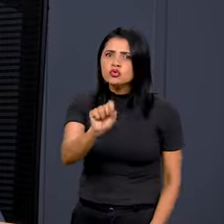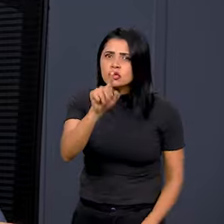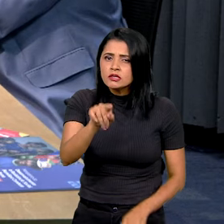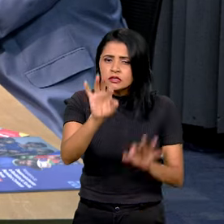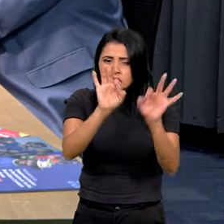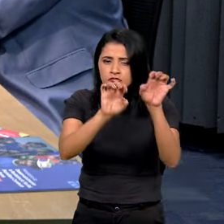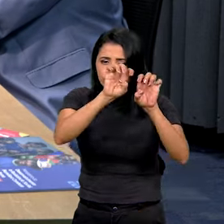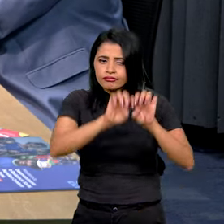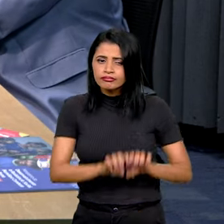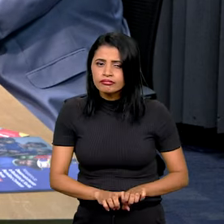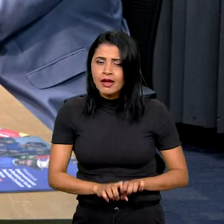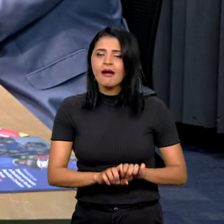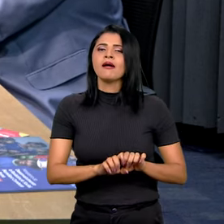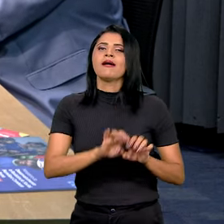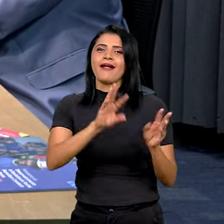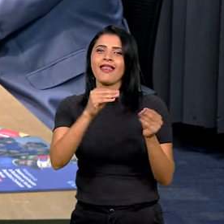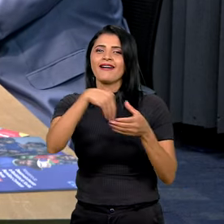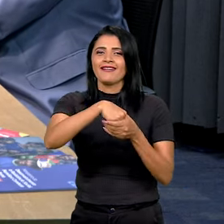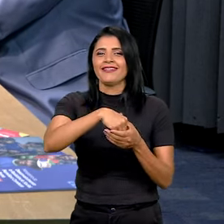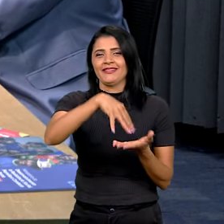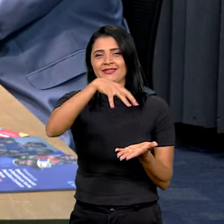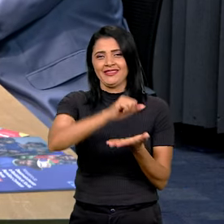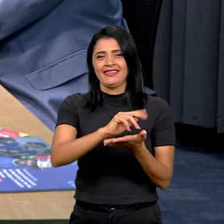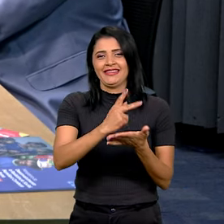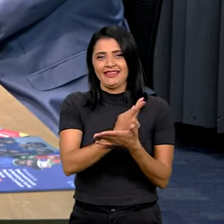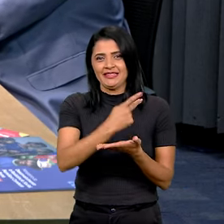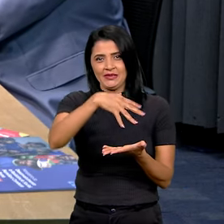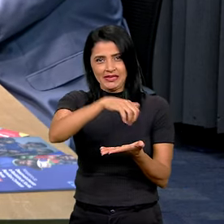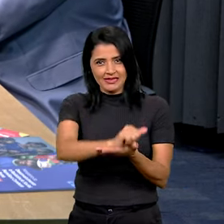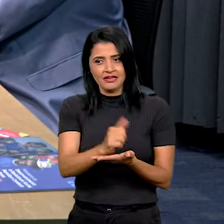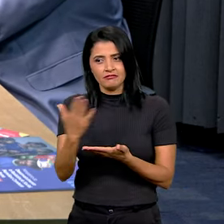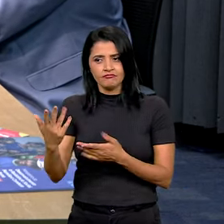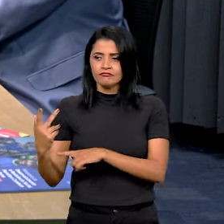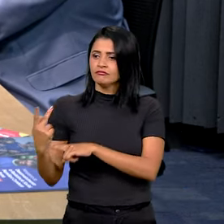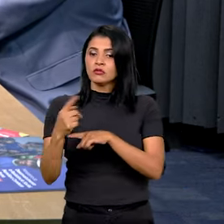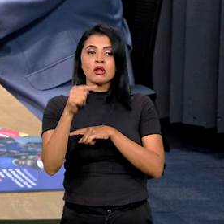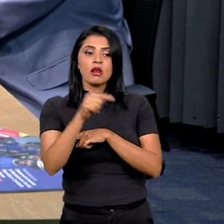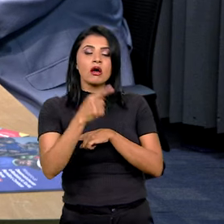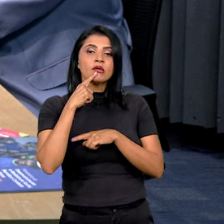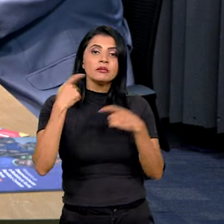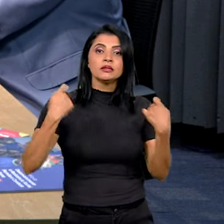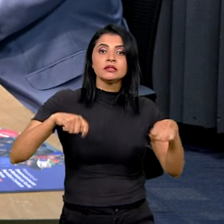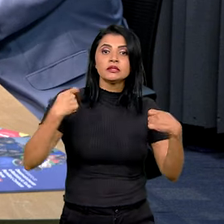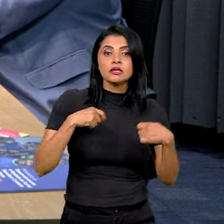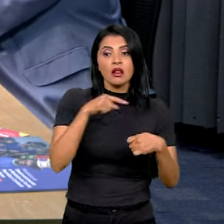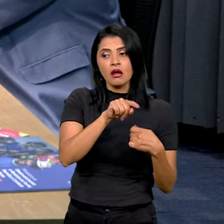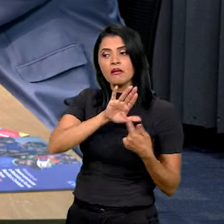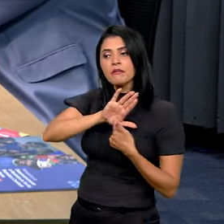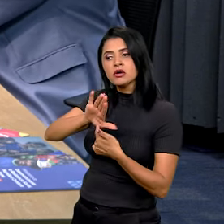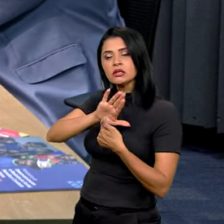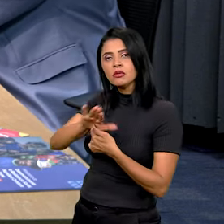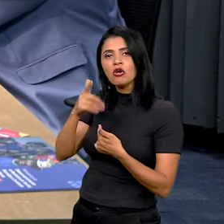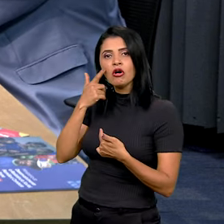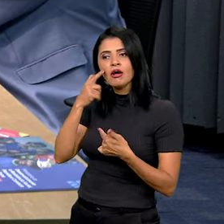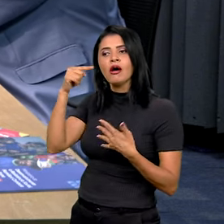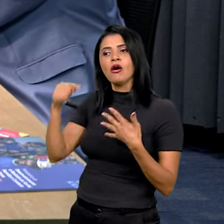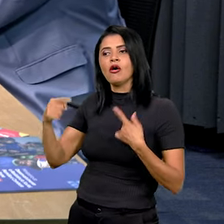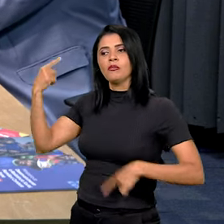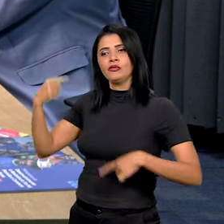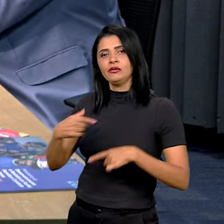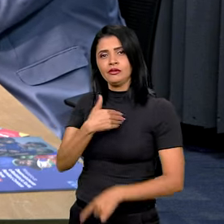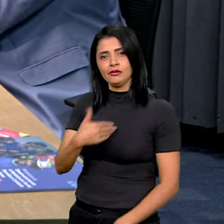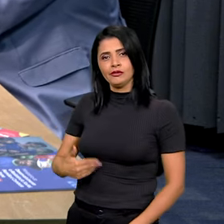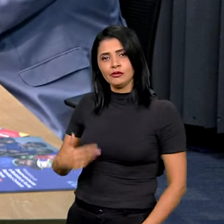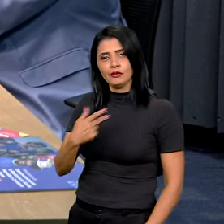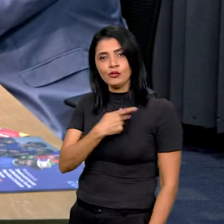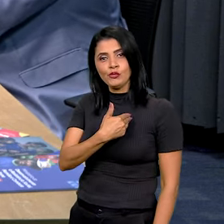estruturação do suas porque é ali que o cadastro é feito ali que a Daniela Vai procurar o que que ela precisa ali que é apresentada para ela as